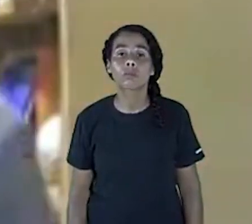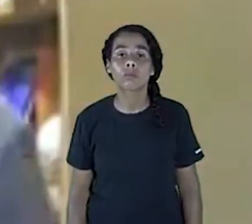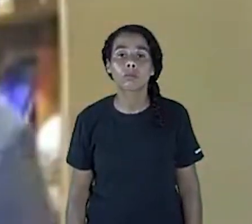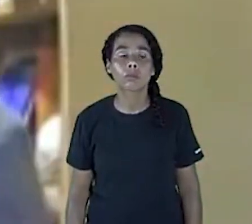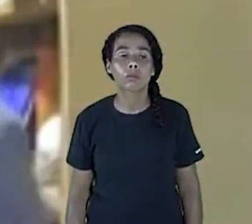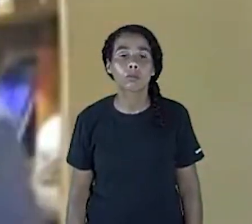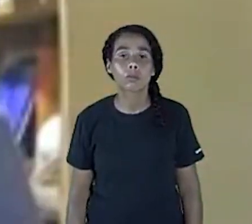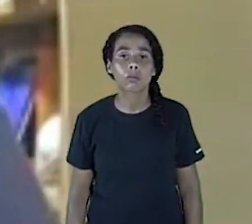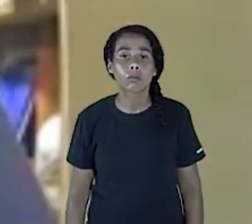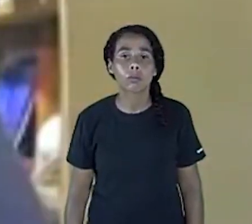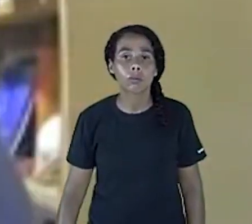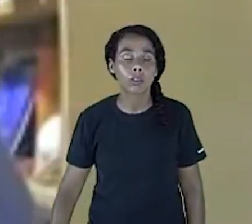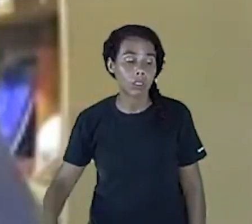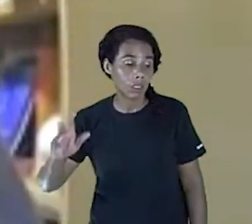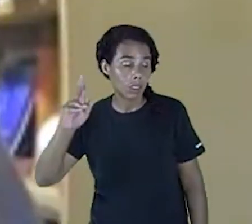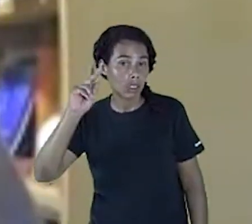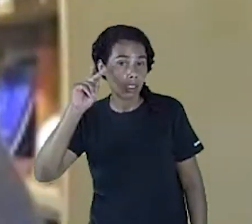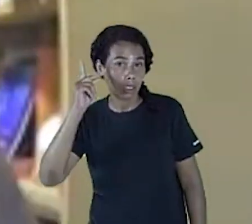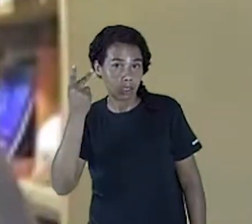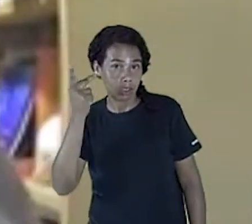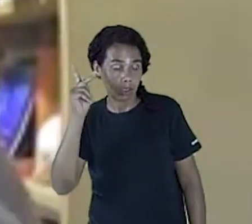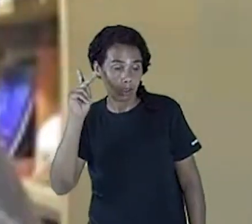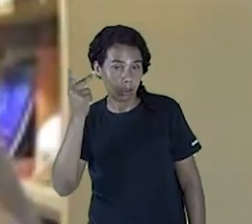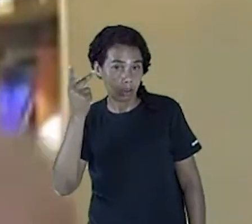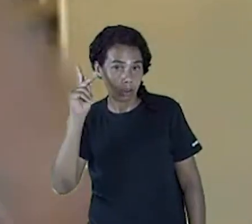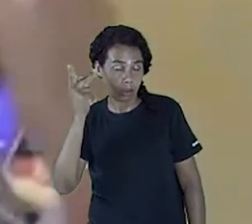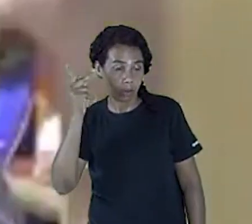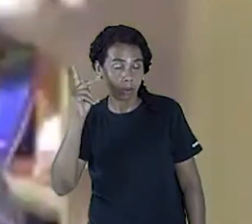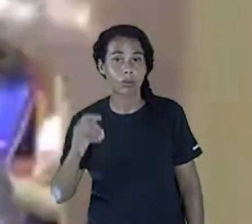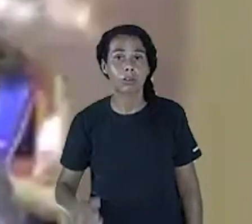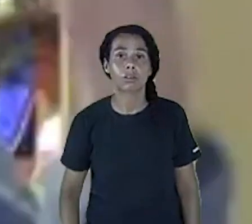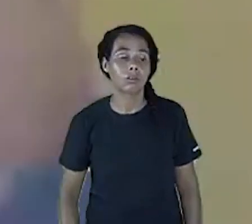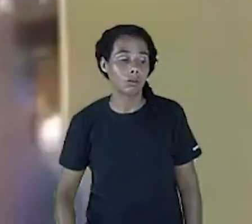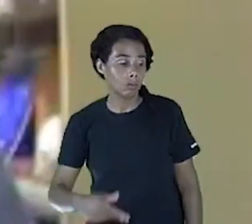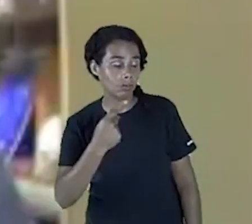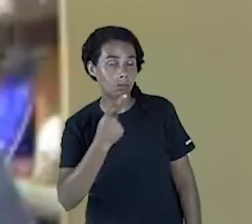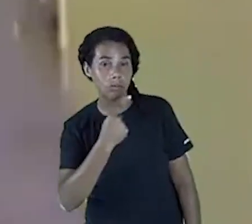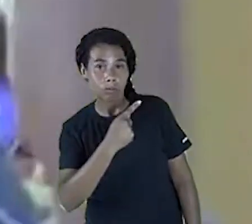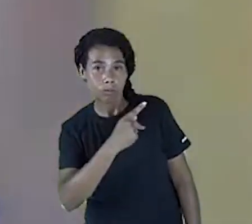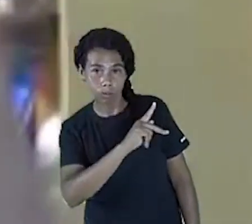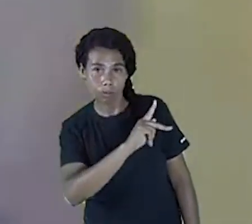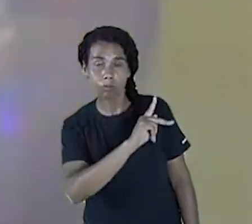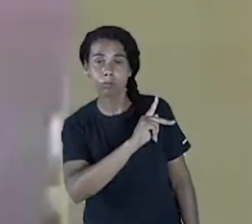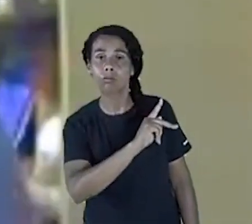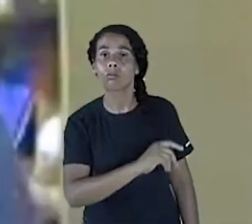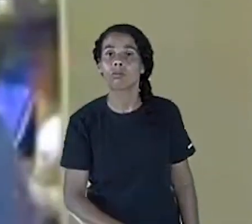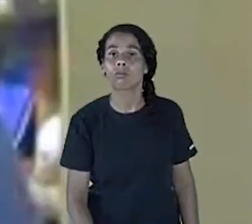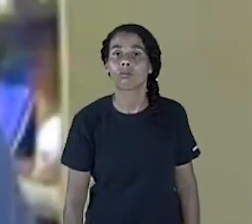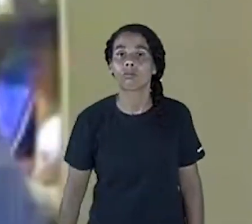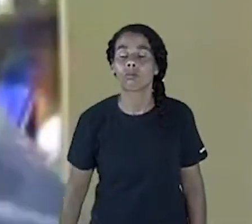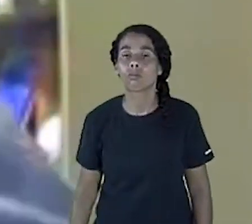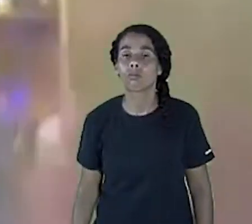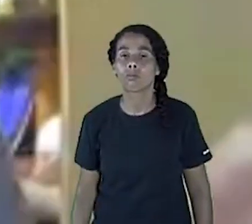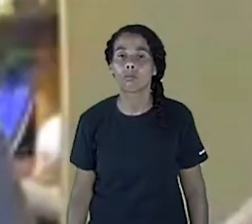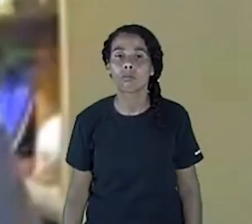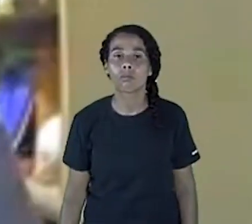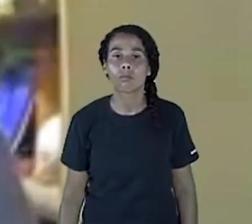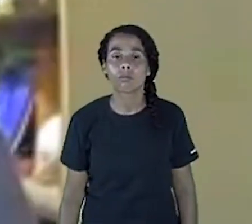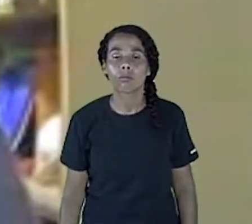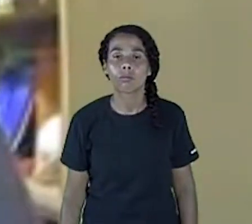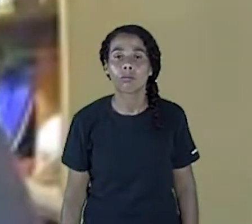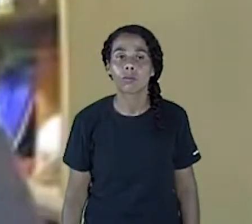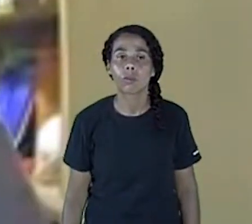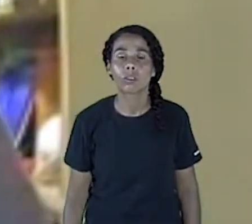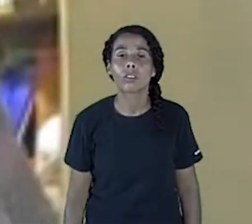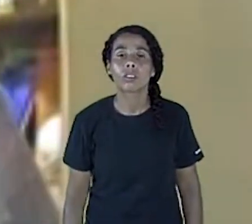dos retiros espirituais, vamos assim dele, as pontes que ele faz entre o Ocidente e o Oriente como ninguém